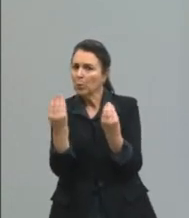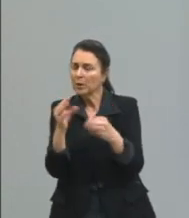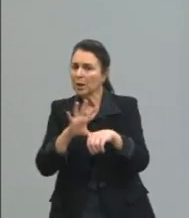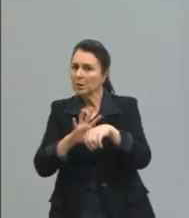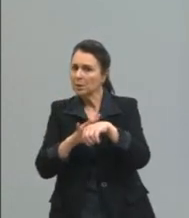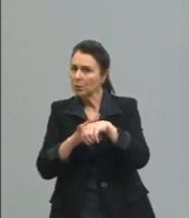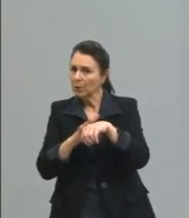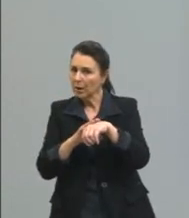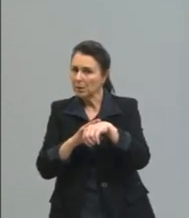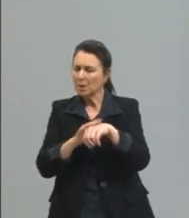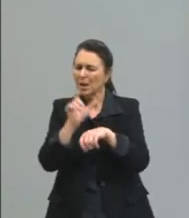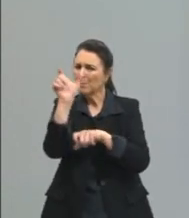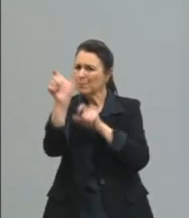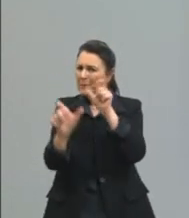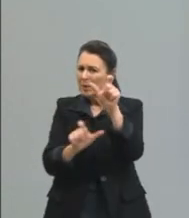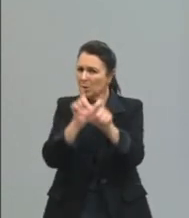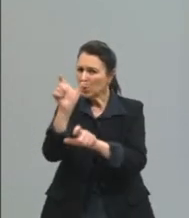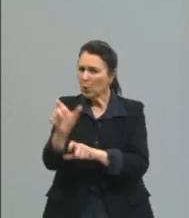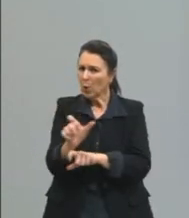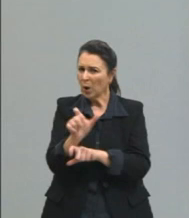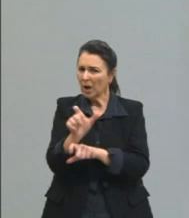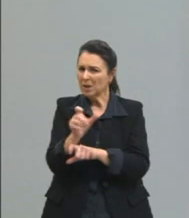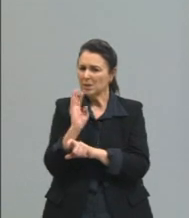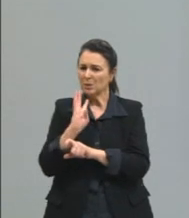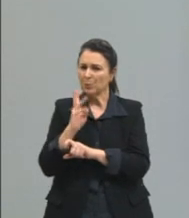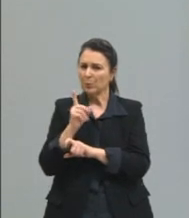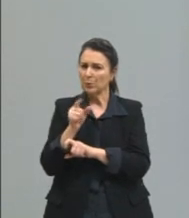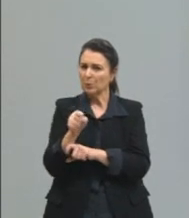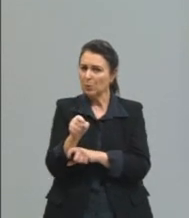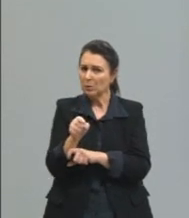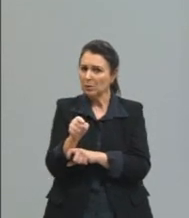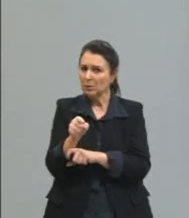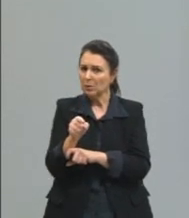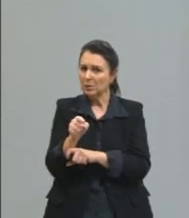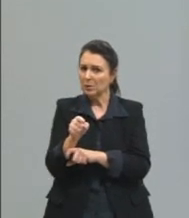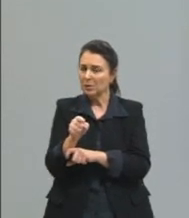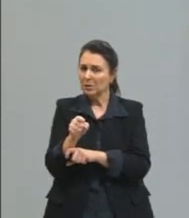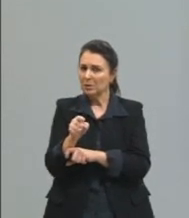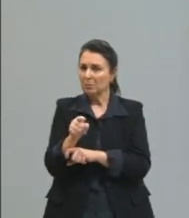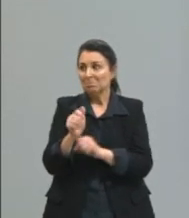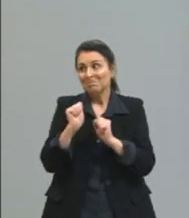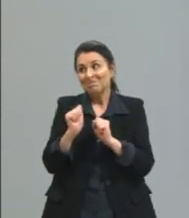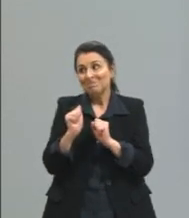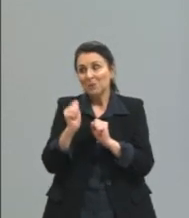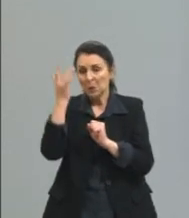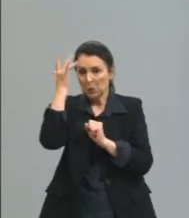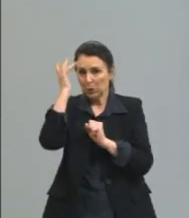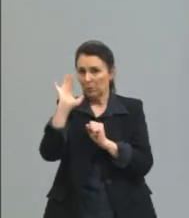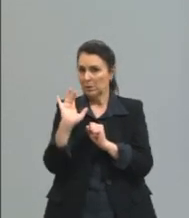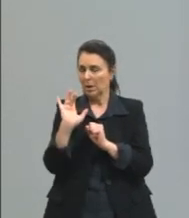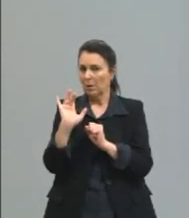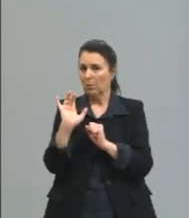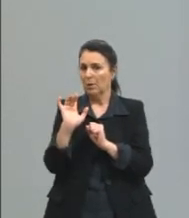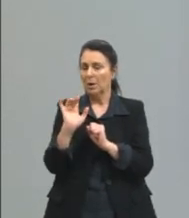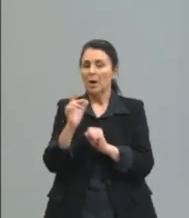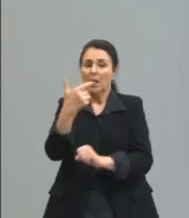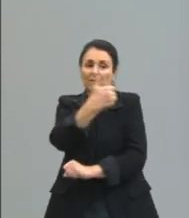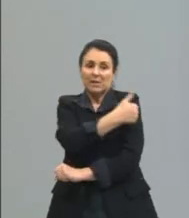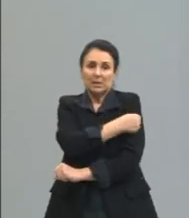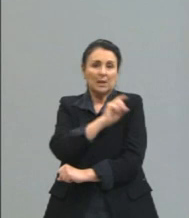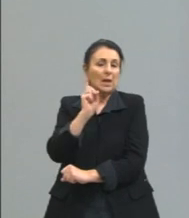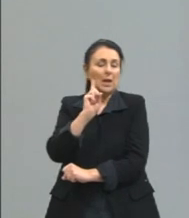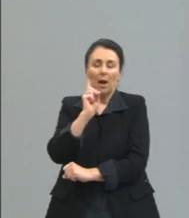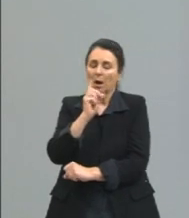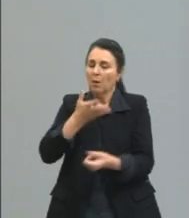milhões de pessoas, se vocês não estão prestando atenção, isso aqui já passa batido, já pode querer marcar. Mas não, vacina não é